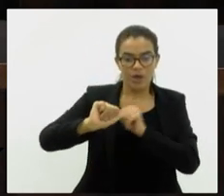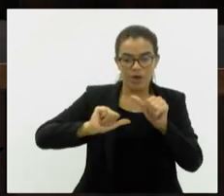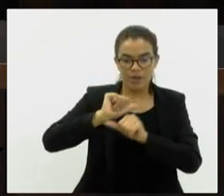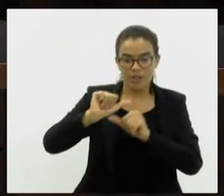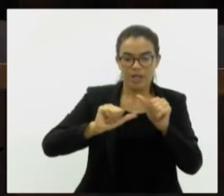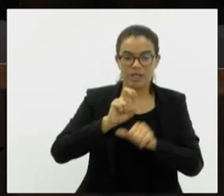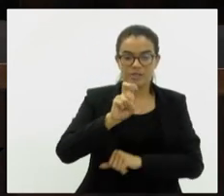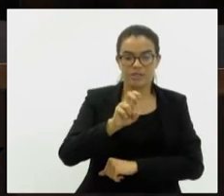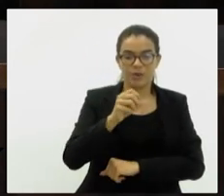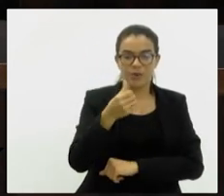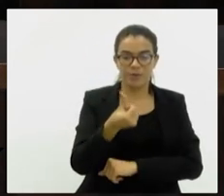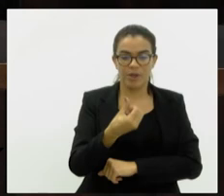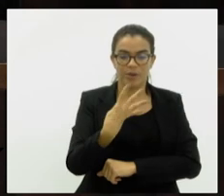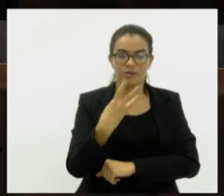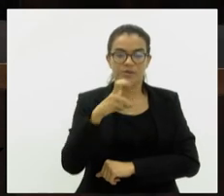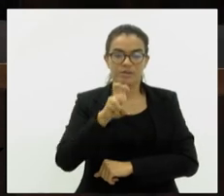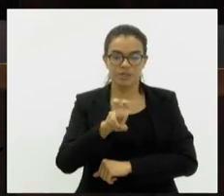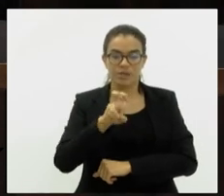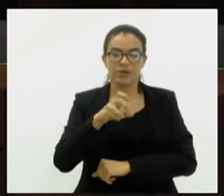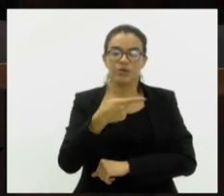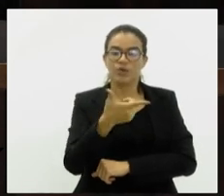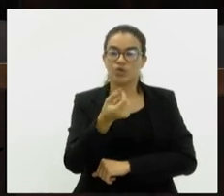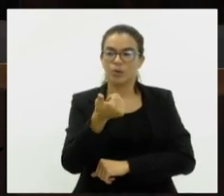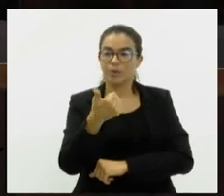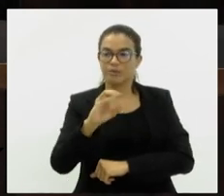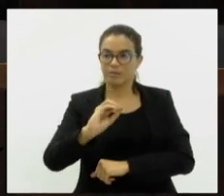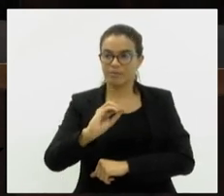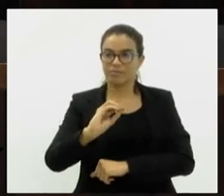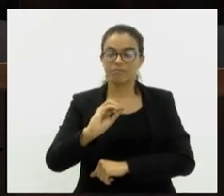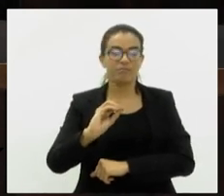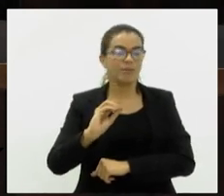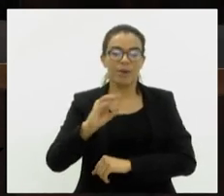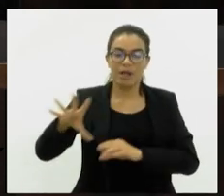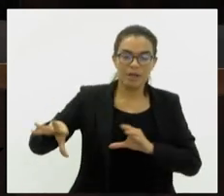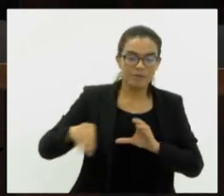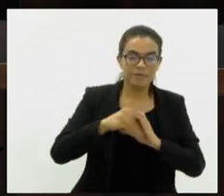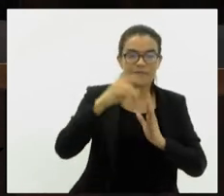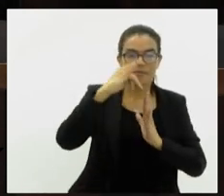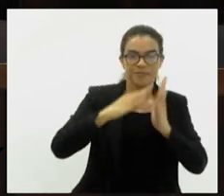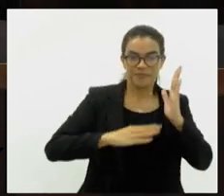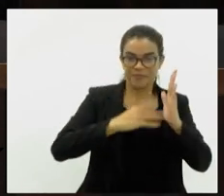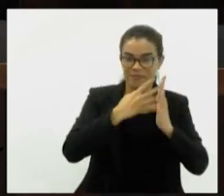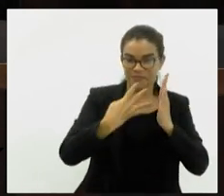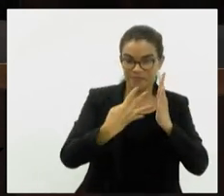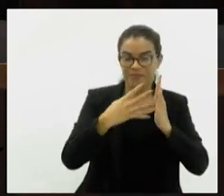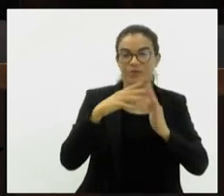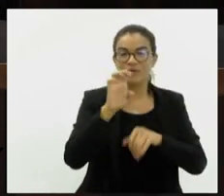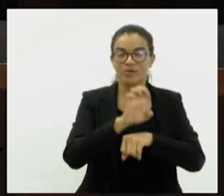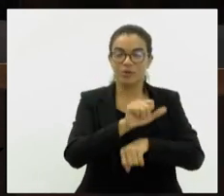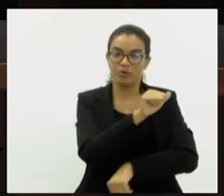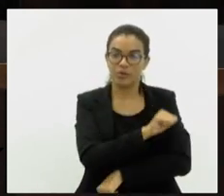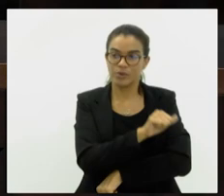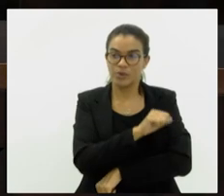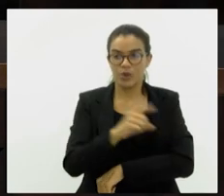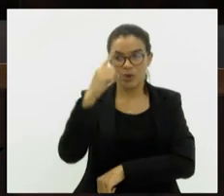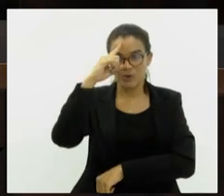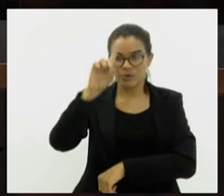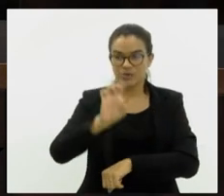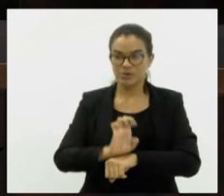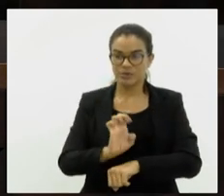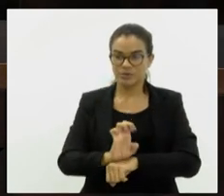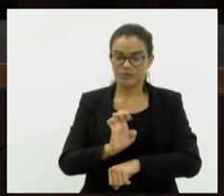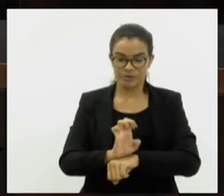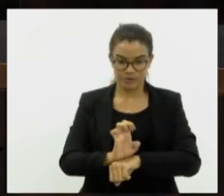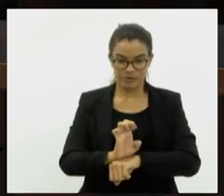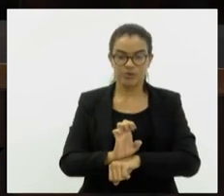Lei 5645 de 6 de janeiro de 2010, para incluir no calendário oficial do Estado do Rio de Janeiro o Dia Estadual do